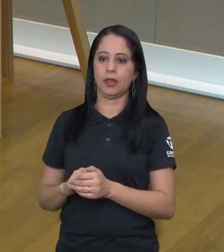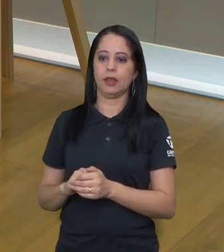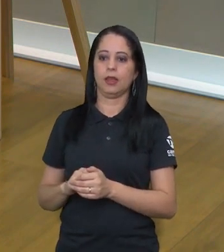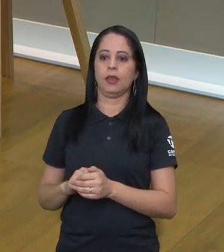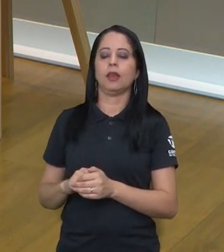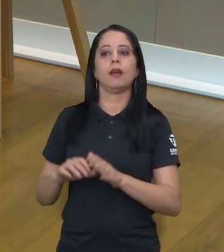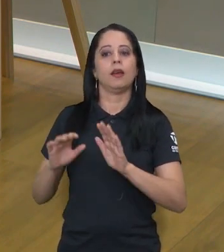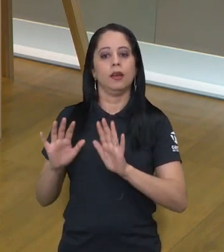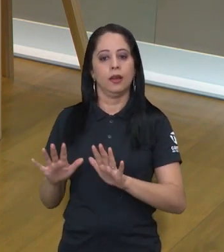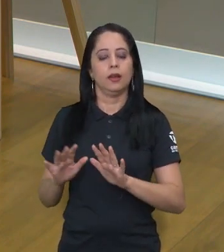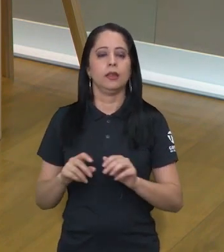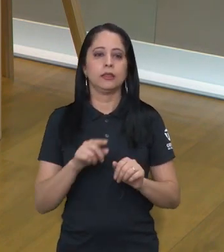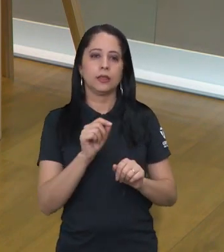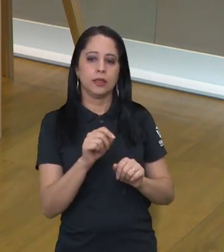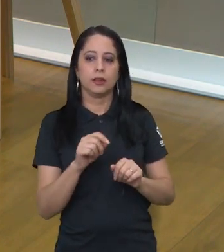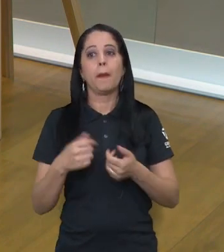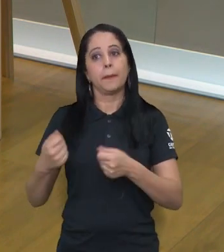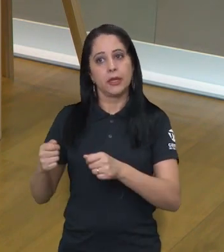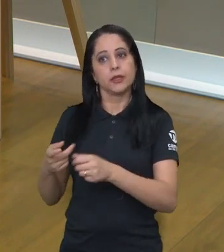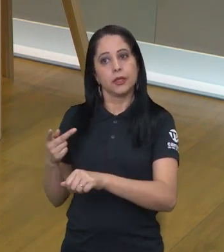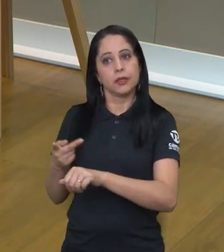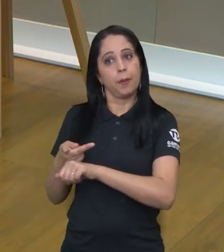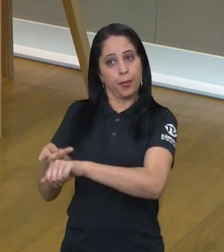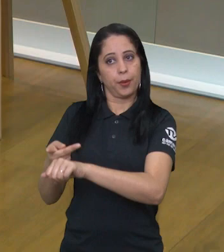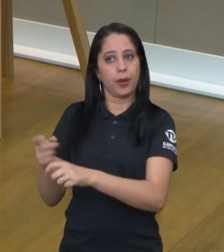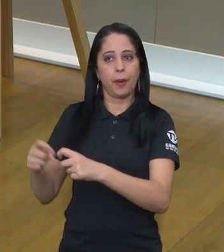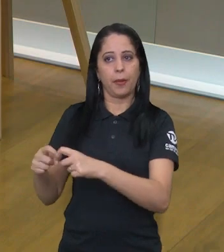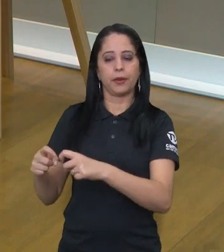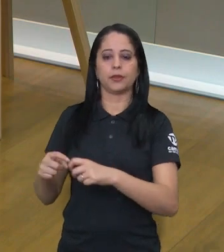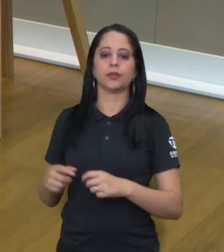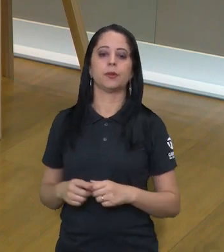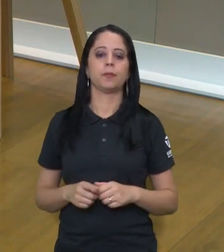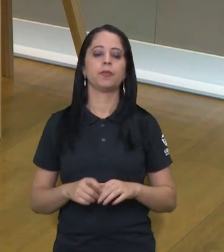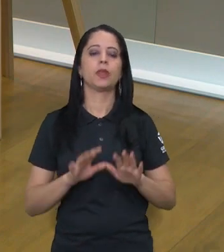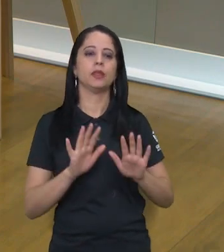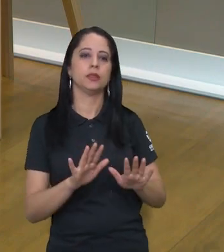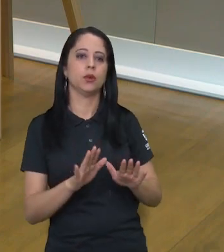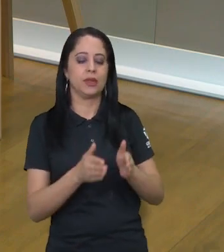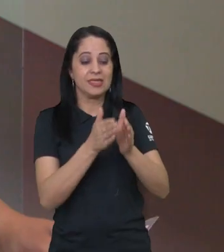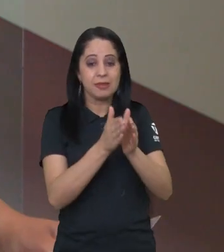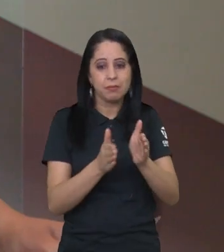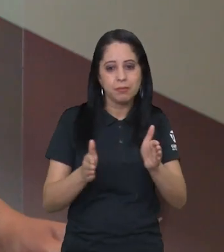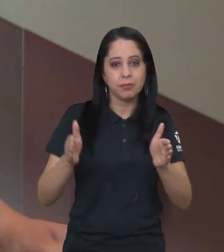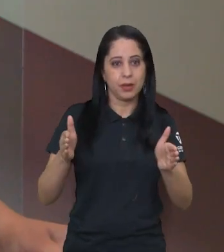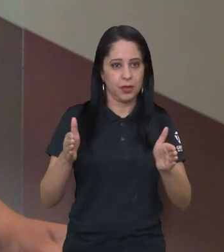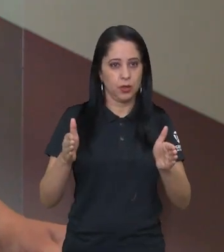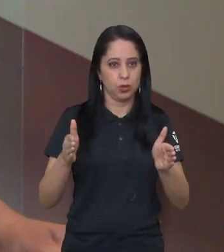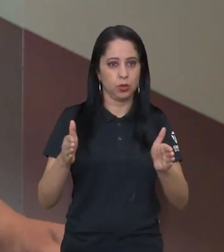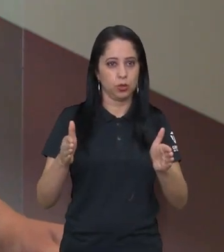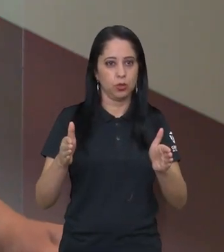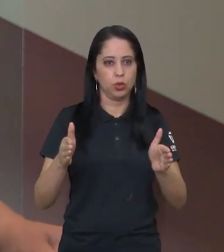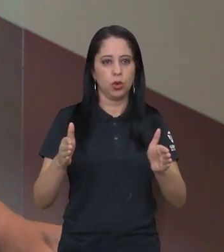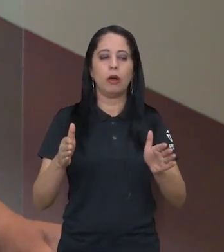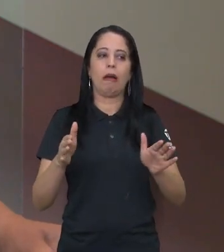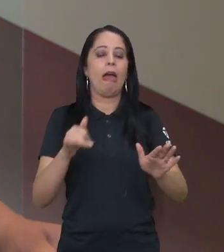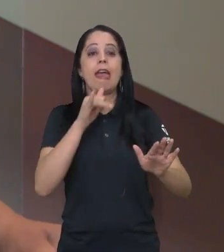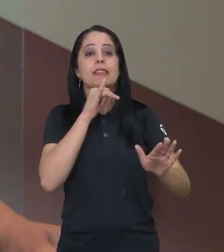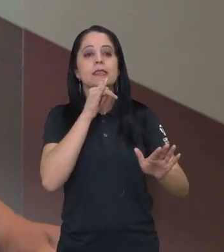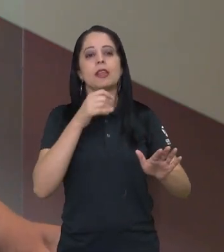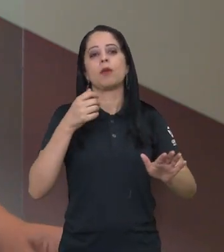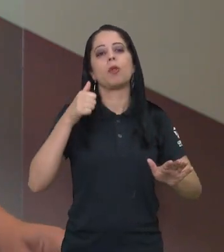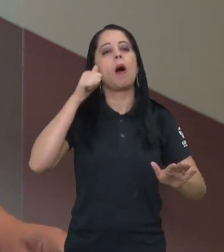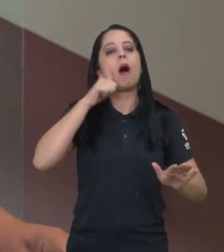ser mãe, ela vai ser tudo. Mas às vezes precisa recorrer à ovo-doação. Entendi. Essas datas, né, esse período, ele serve tanto para a